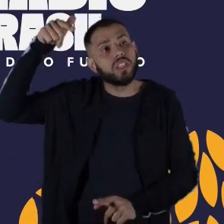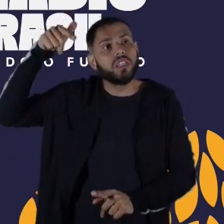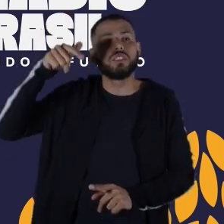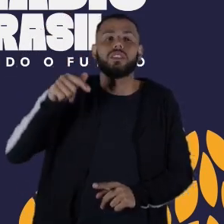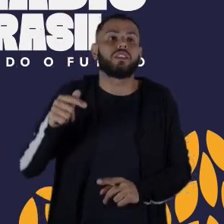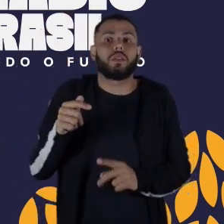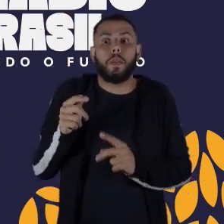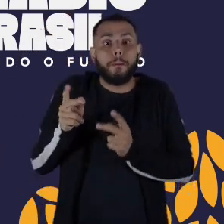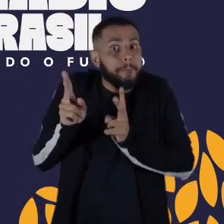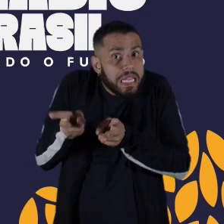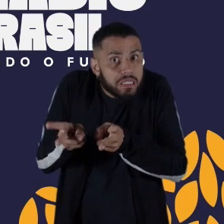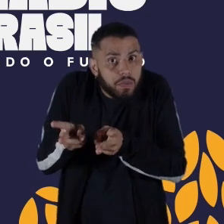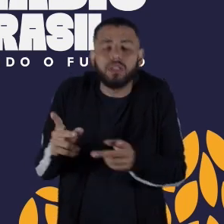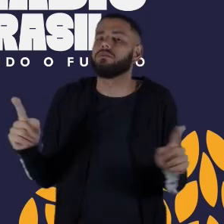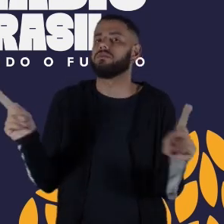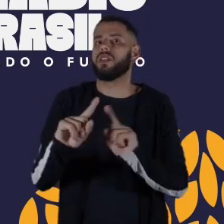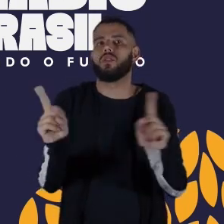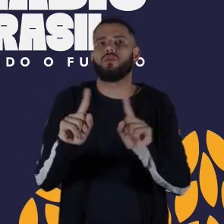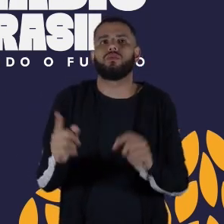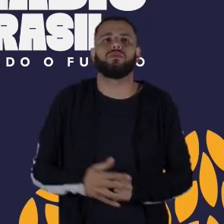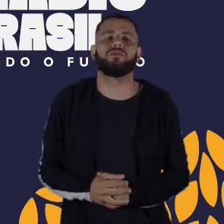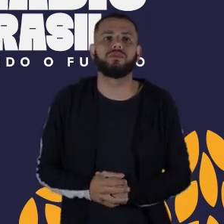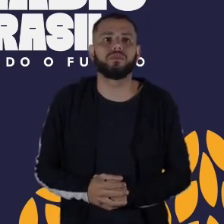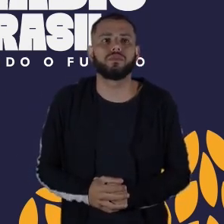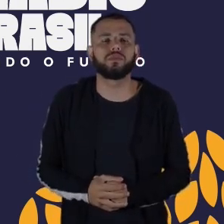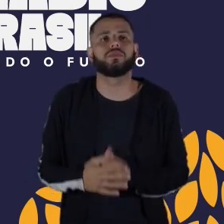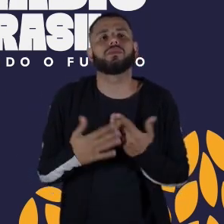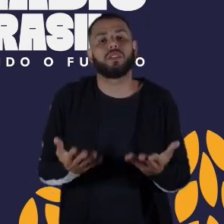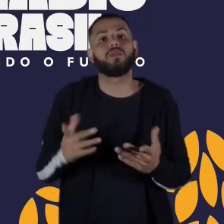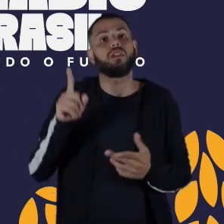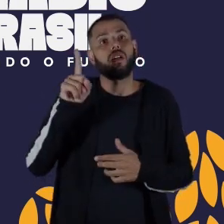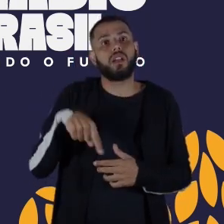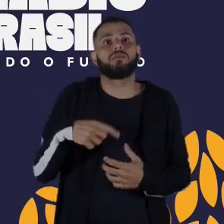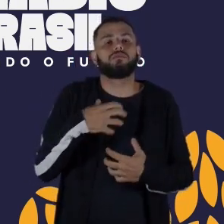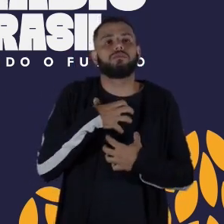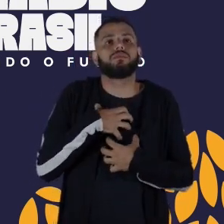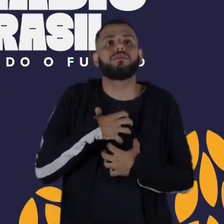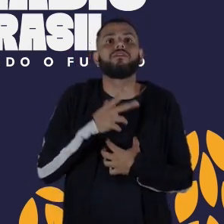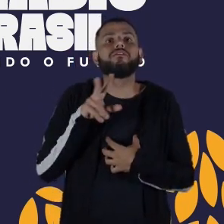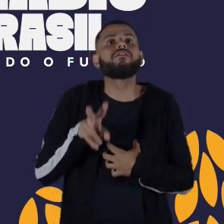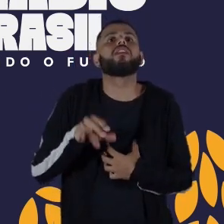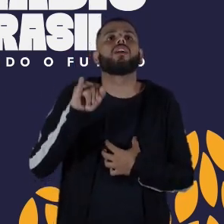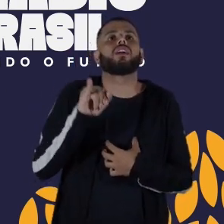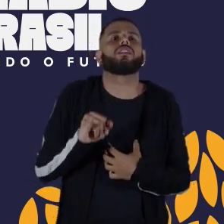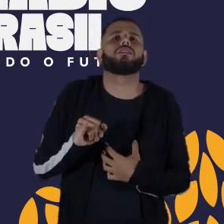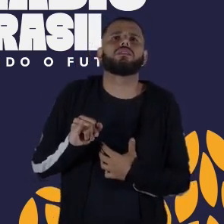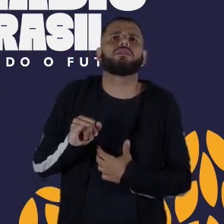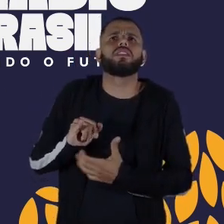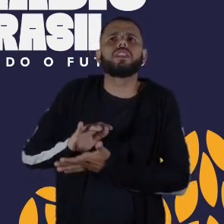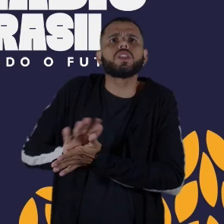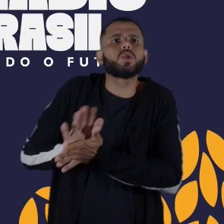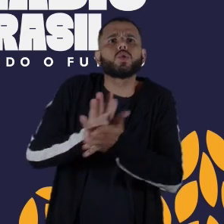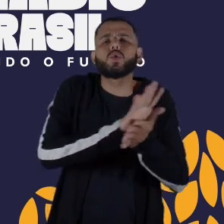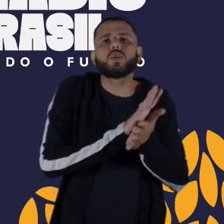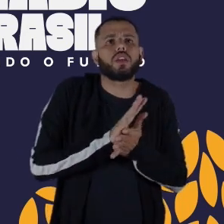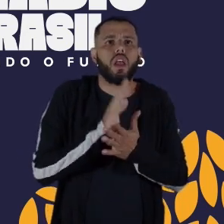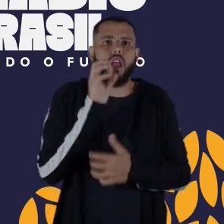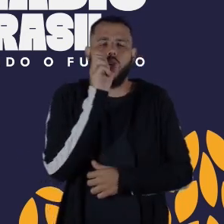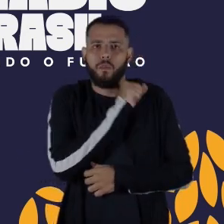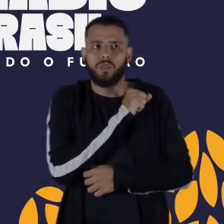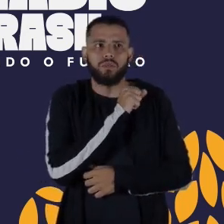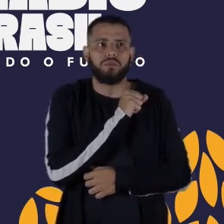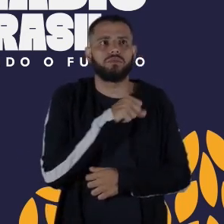mesma. Então, alguns são metabolizadores rápidos, vão destruir medicação muito rápido, não vai ter quase